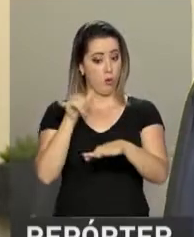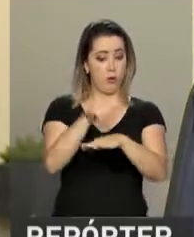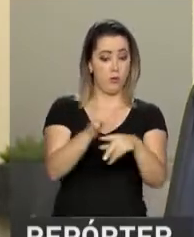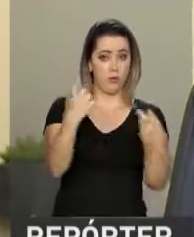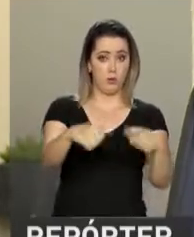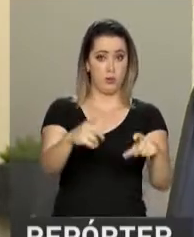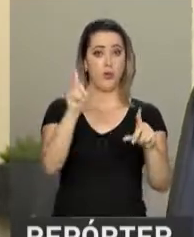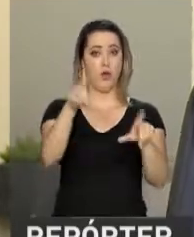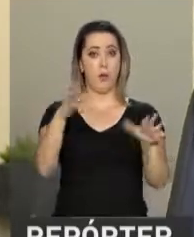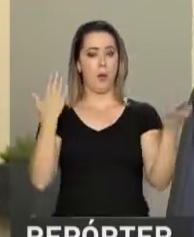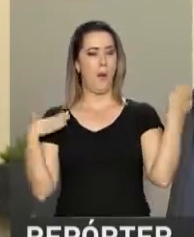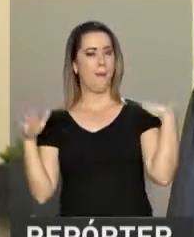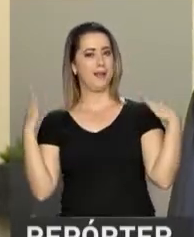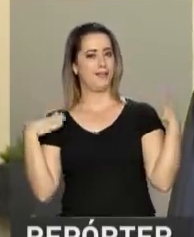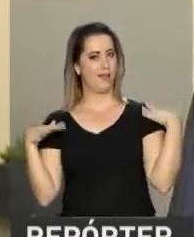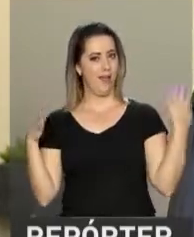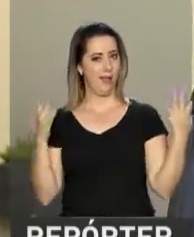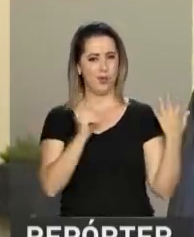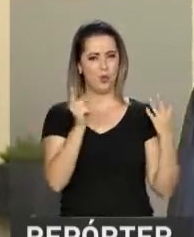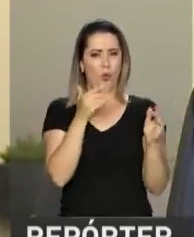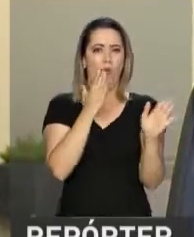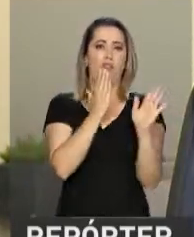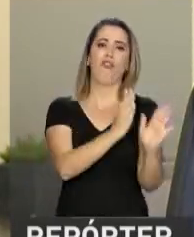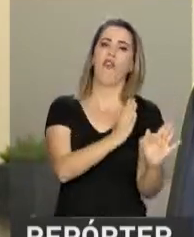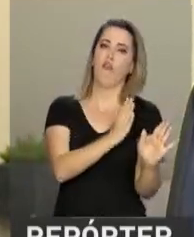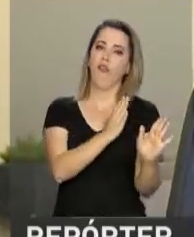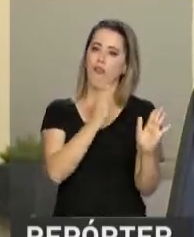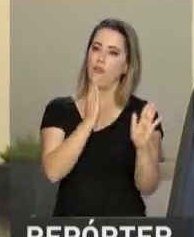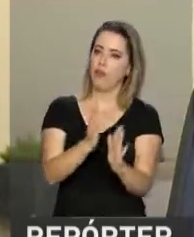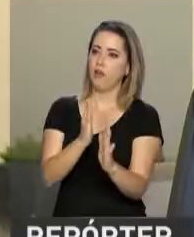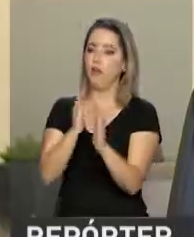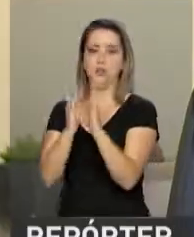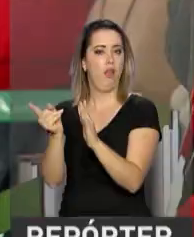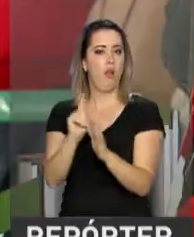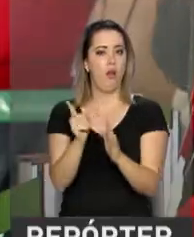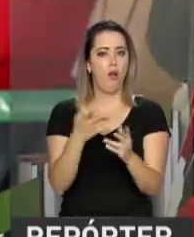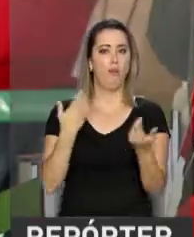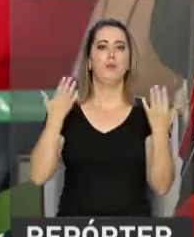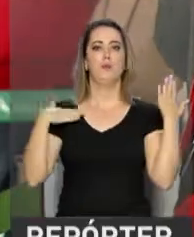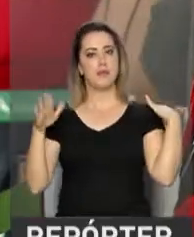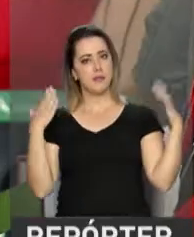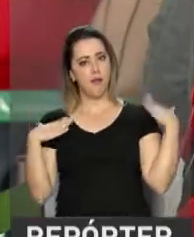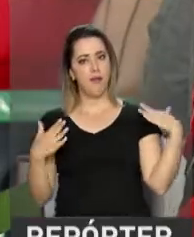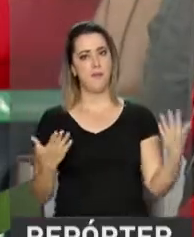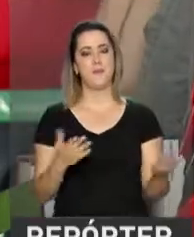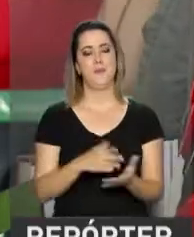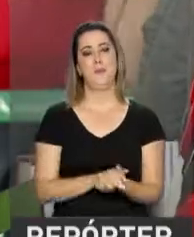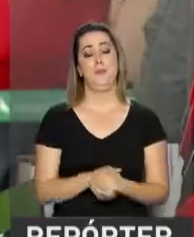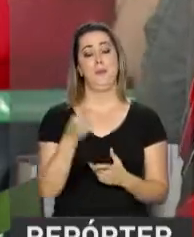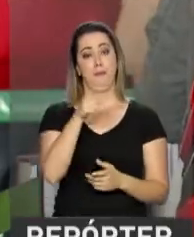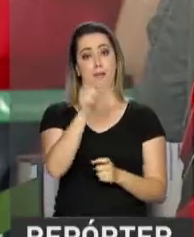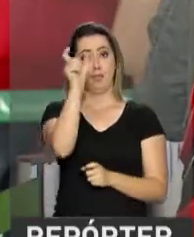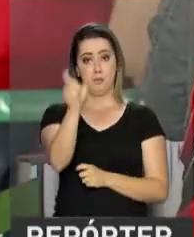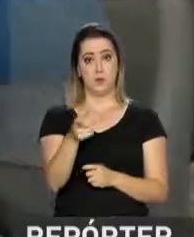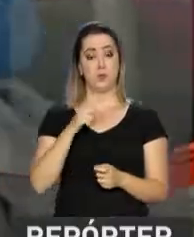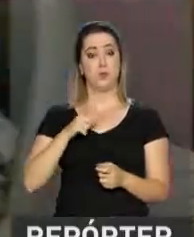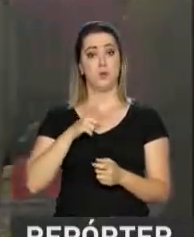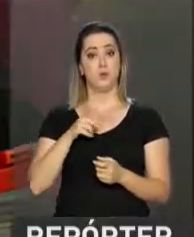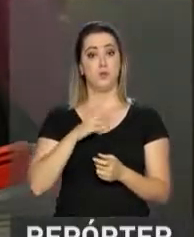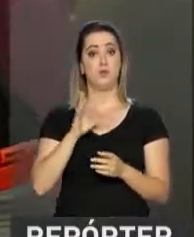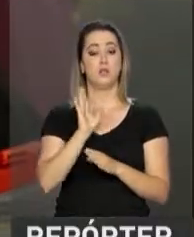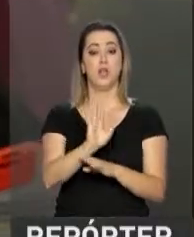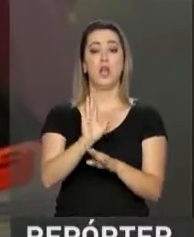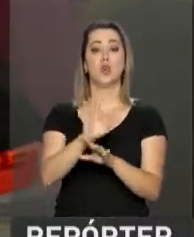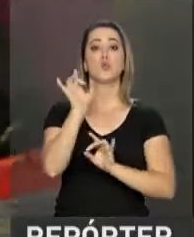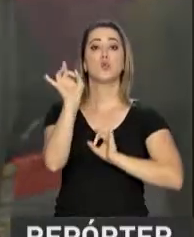no transporte tem abrimos mão da abrimos mão da segurança o atendimento a passageiros com necessidades de assistência